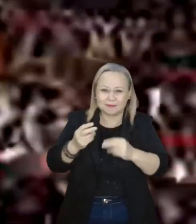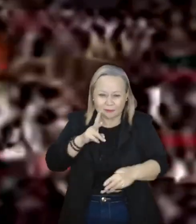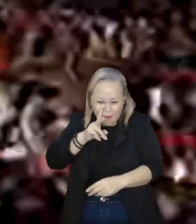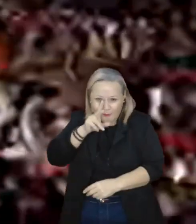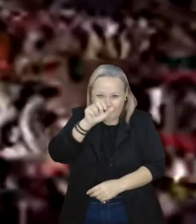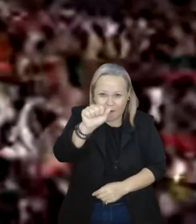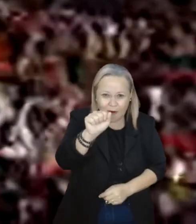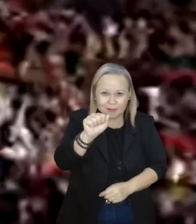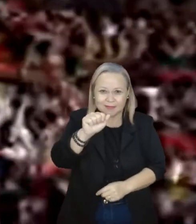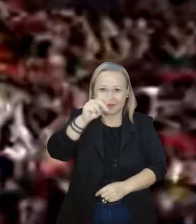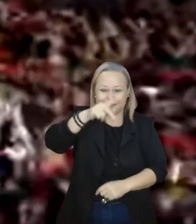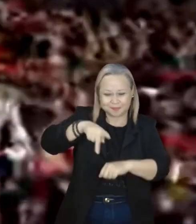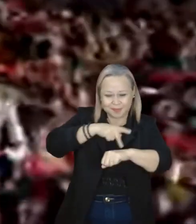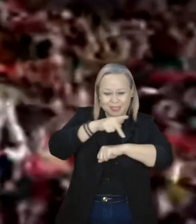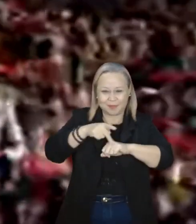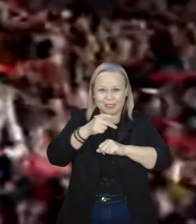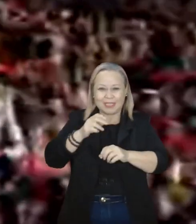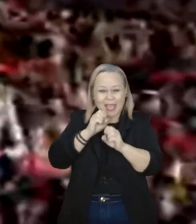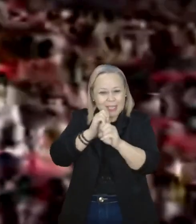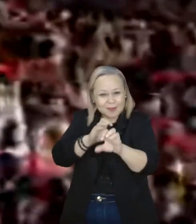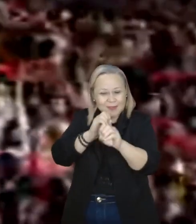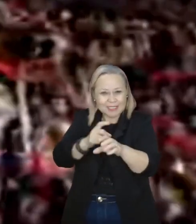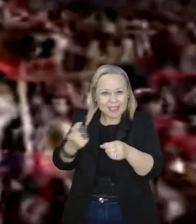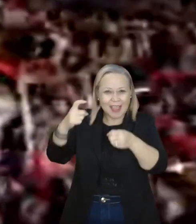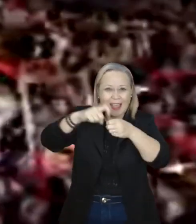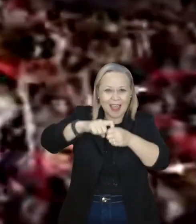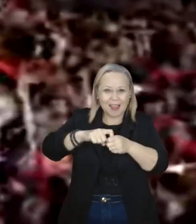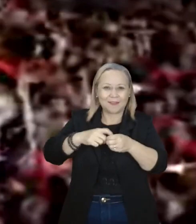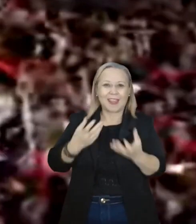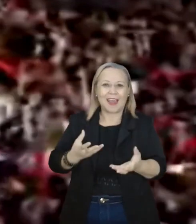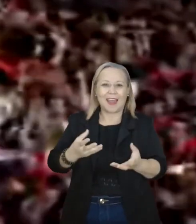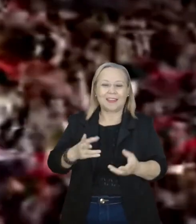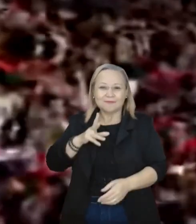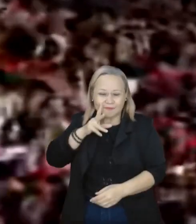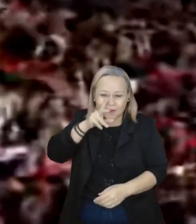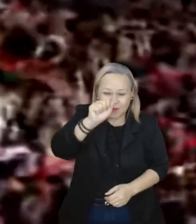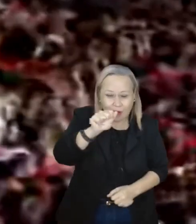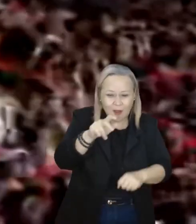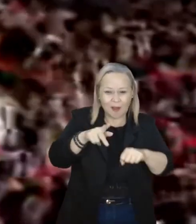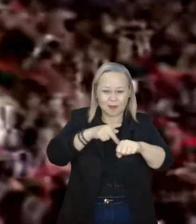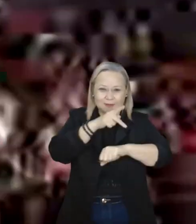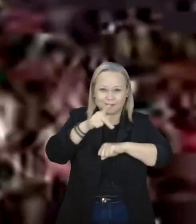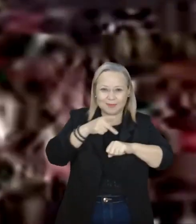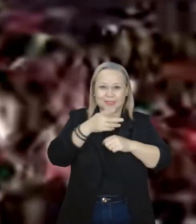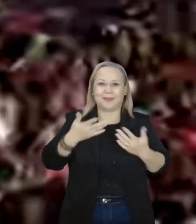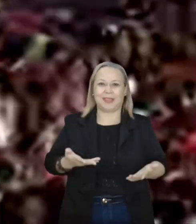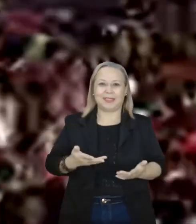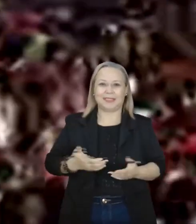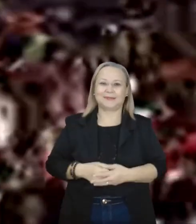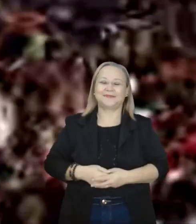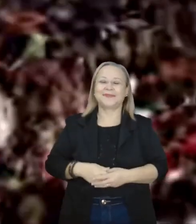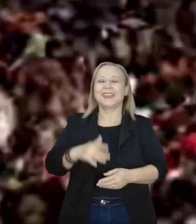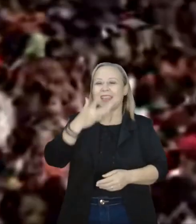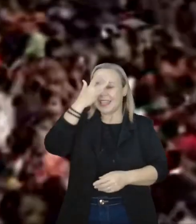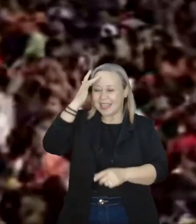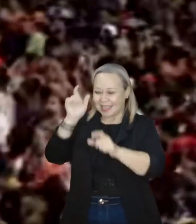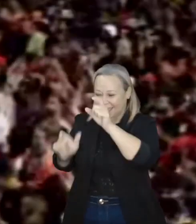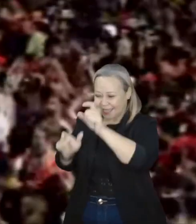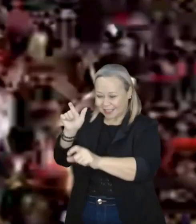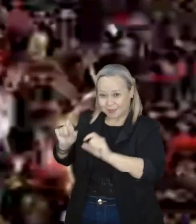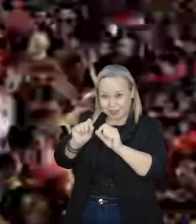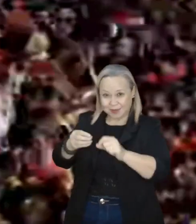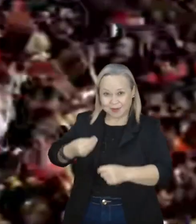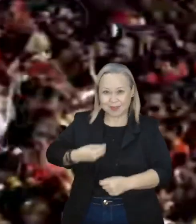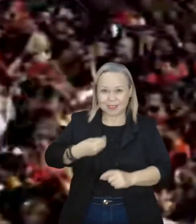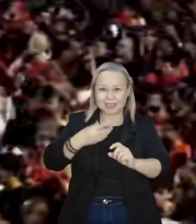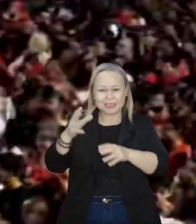esse país. A educação vai voltar muito forte para esse país. E as pessoas que estão